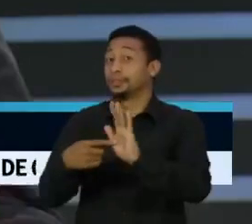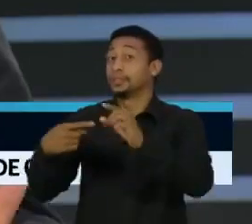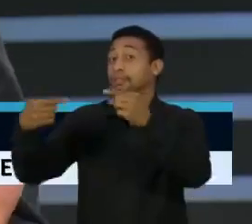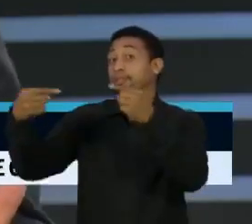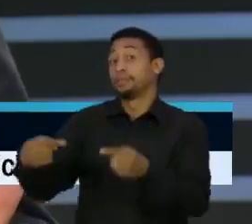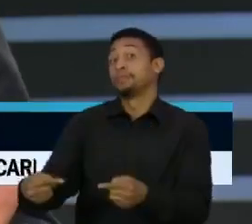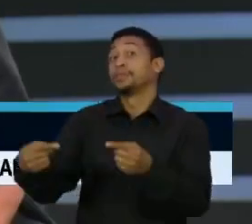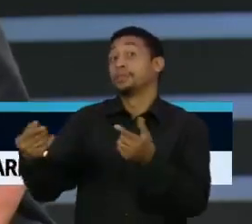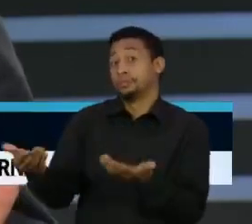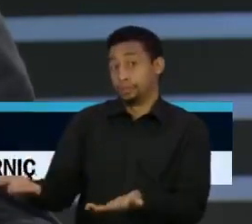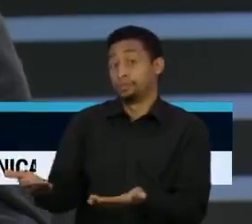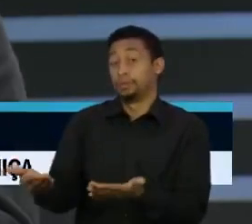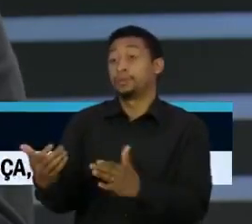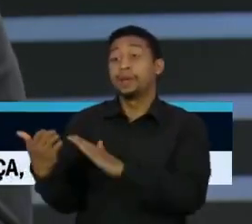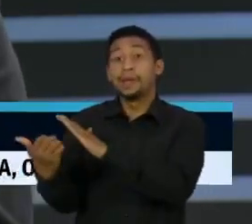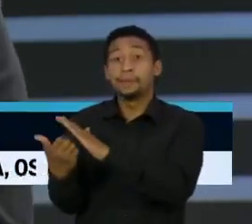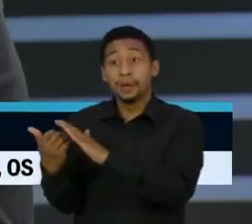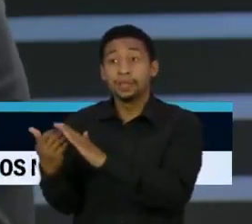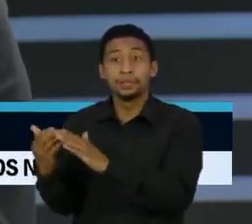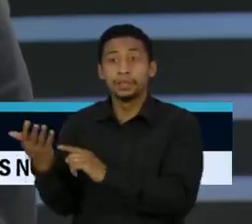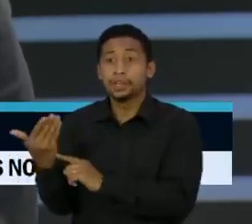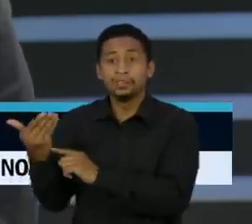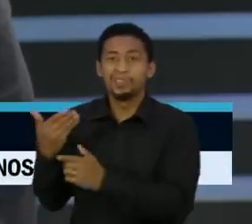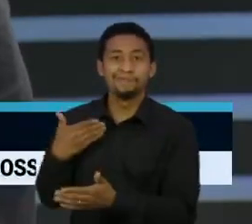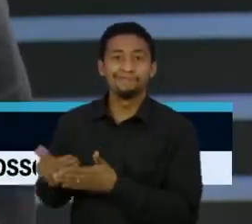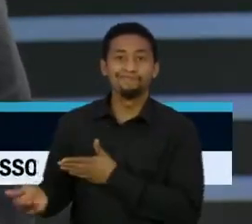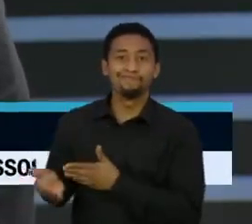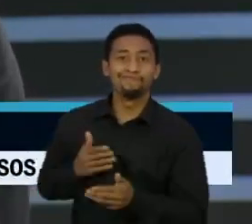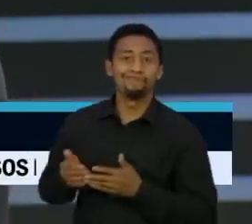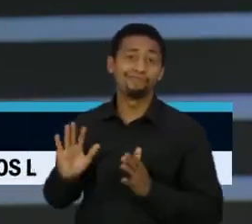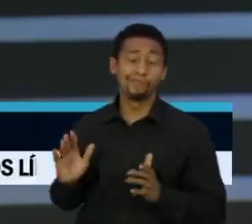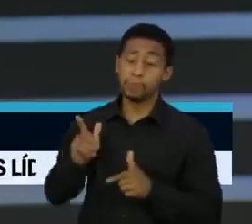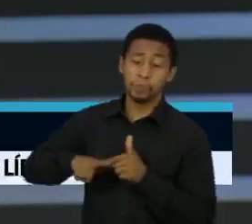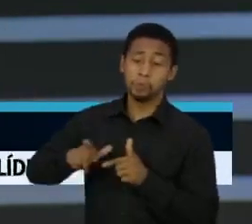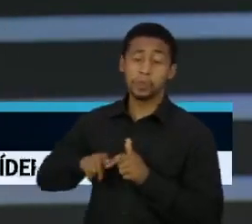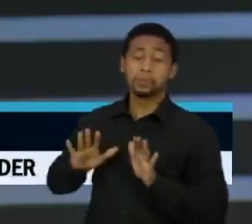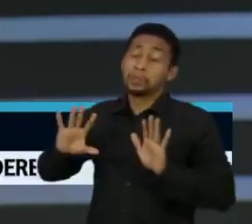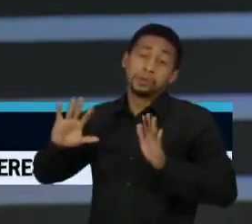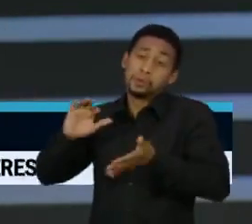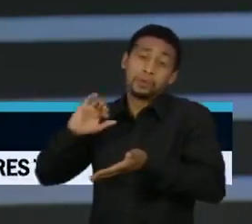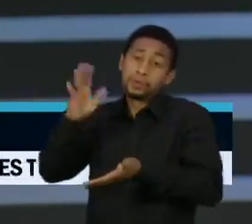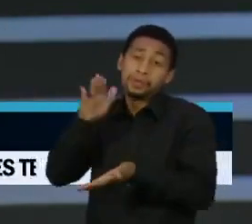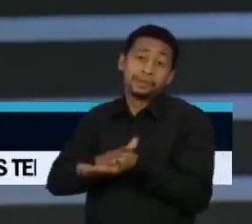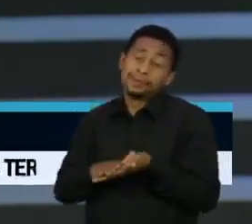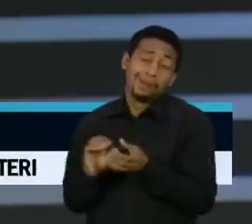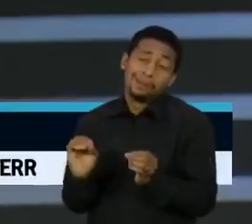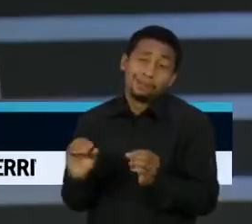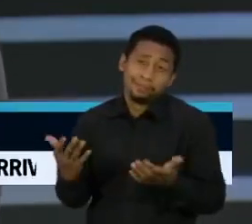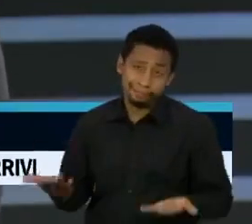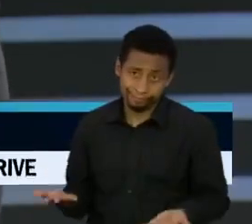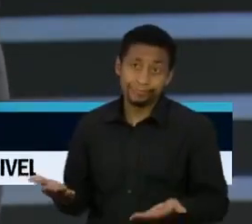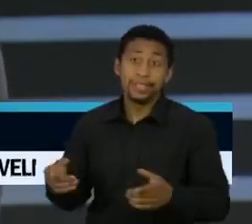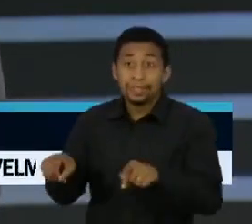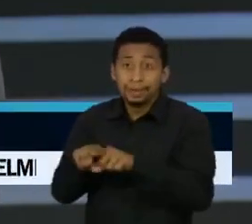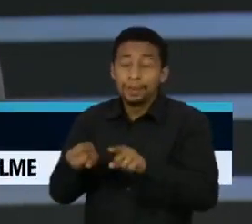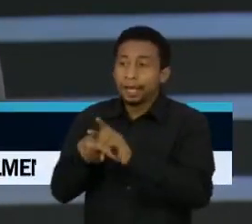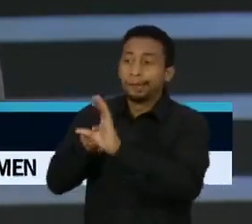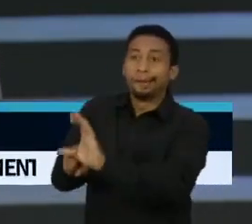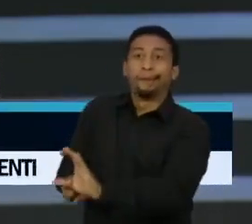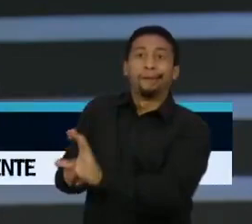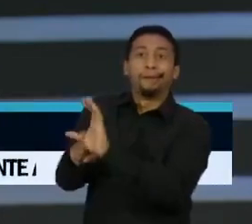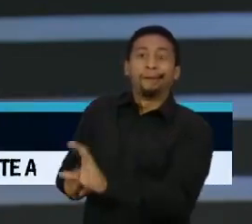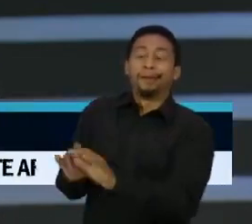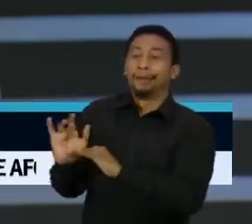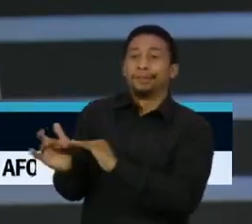Desafio da regulação do setor e de lidar com os monopólios que de fato se impõe sobre as nossas vidas